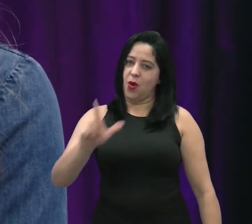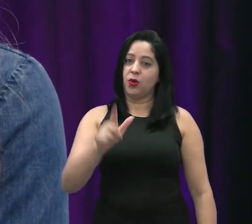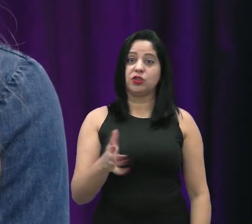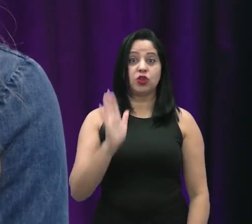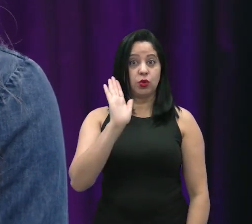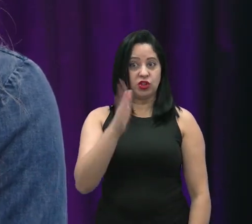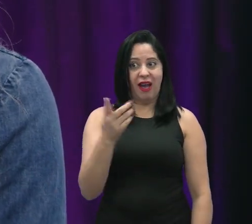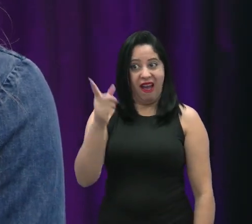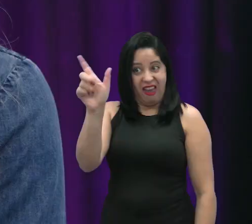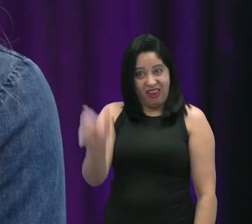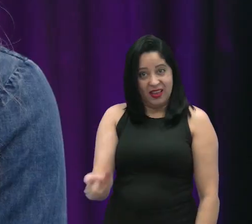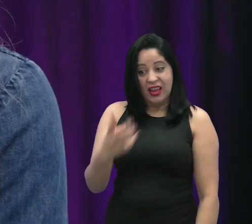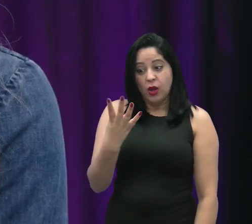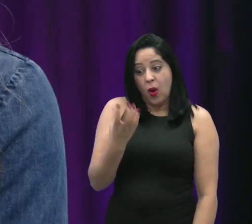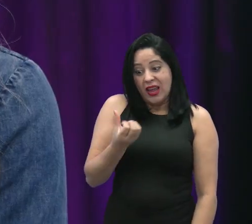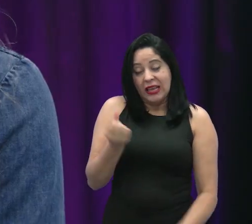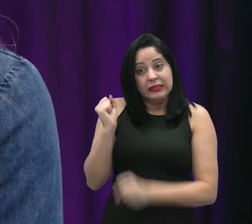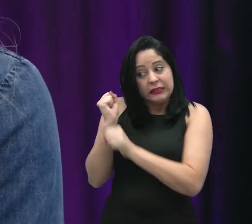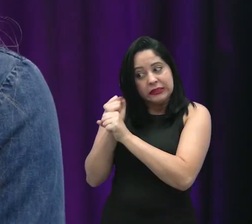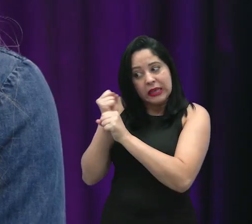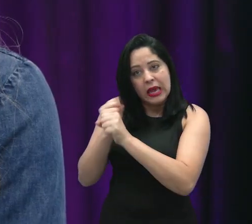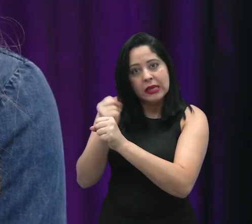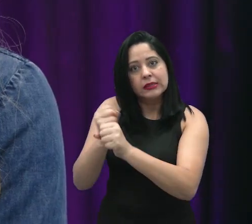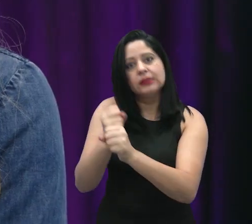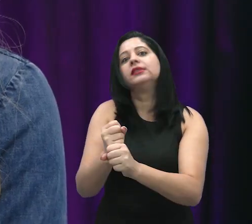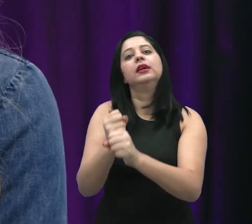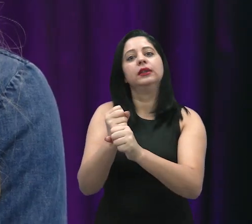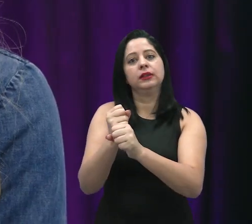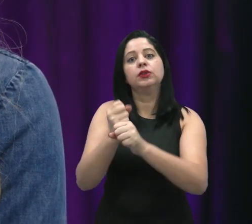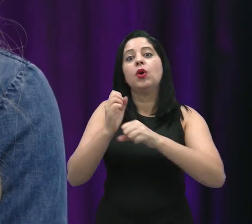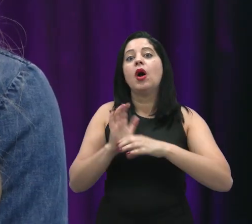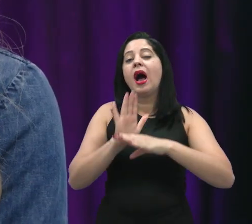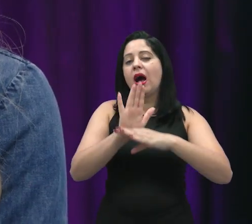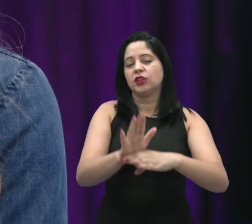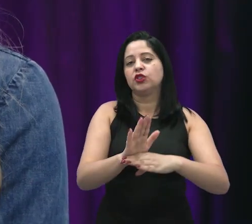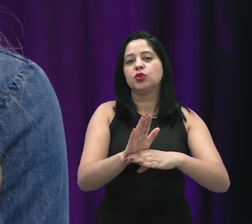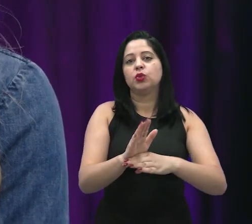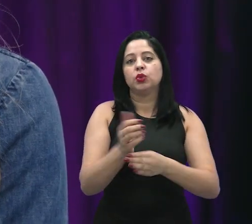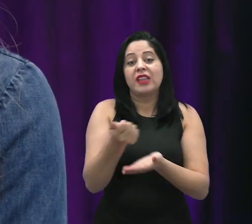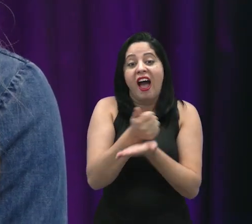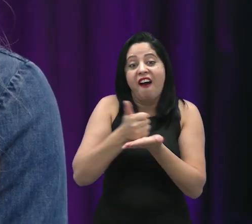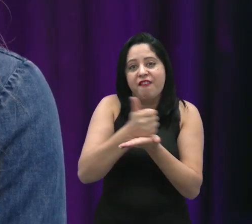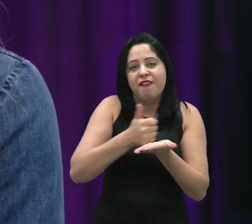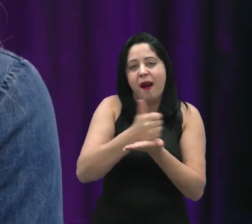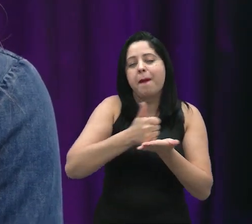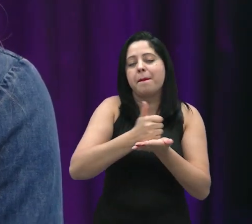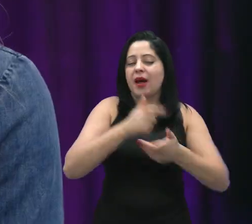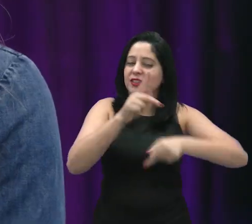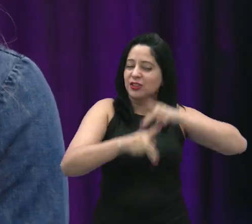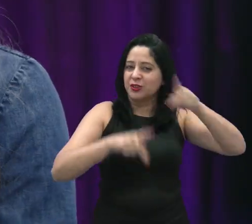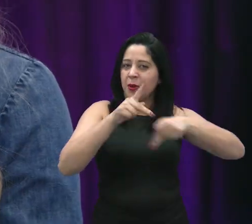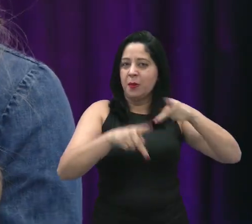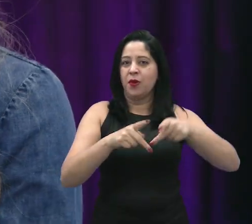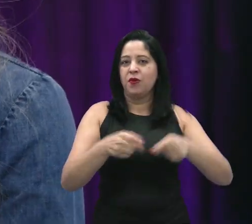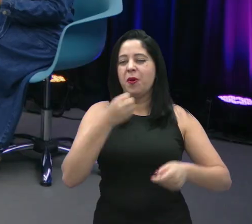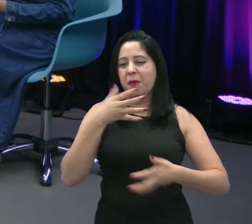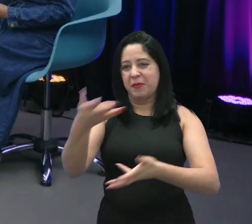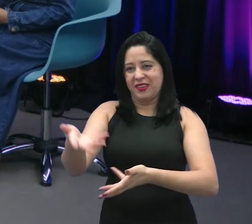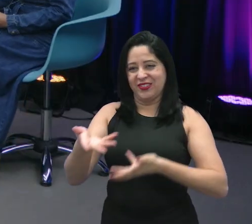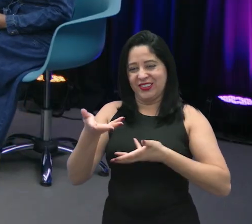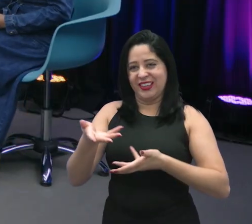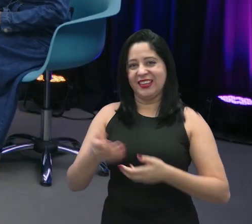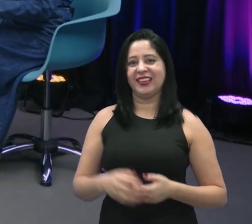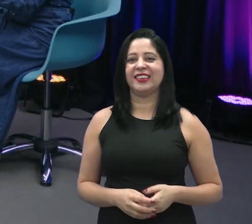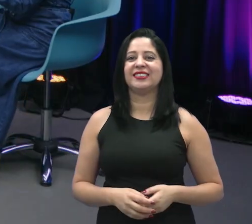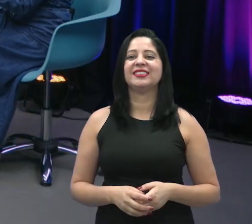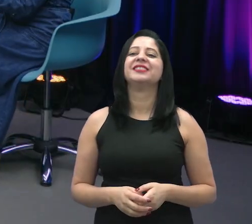há 46 anos presta atendimento social como coordenador da Farmácia Popular. Seja muito bem-vindo,